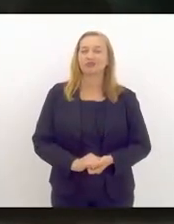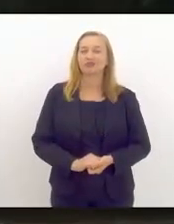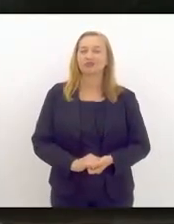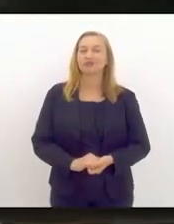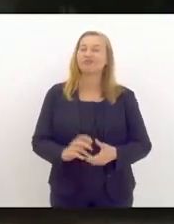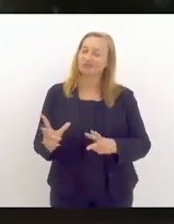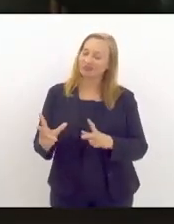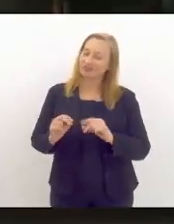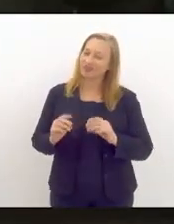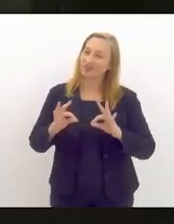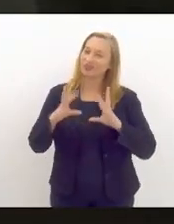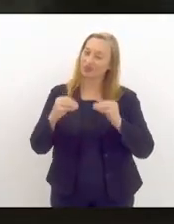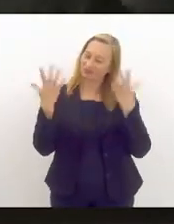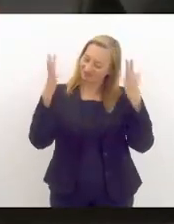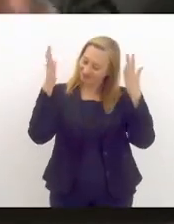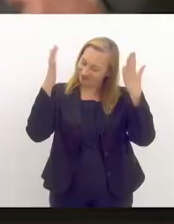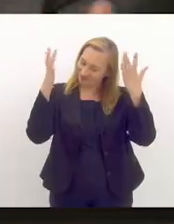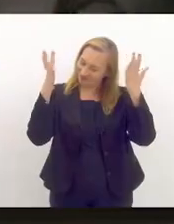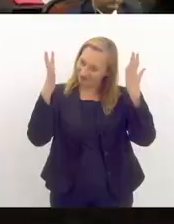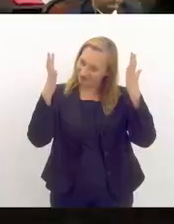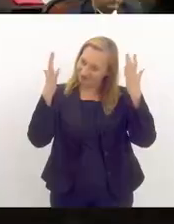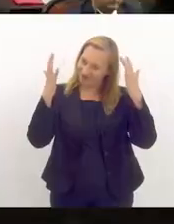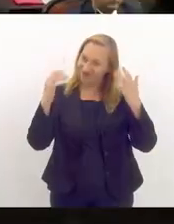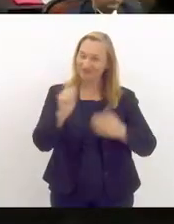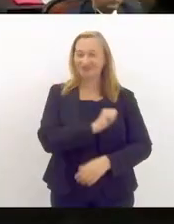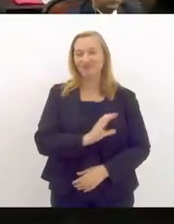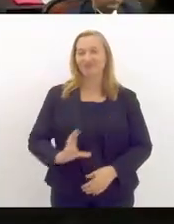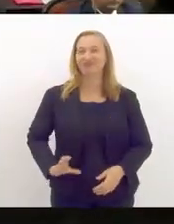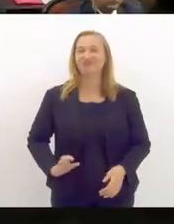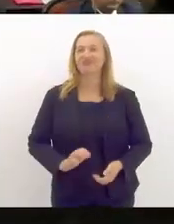Merece todas as palmas, André Ceciliano.